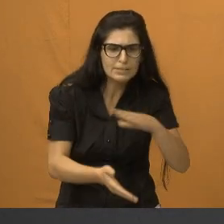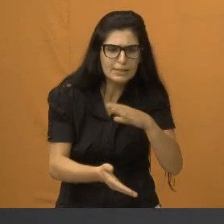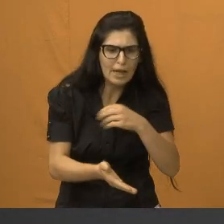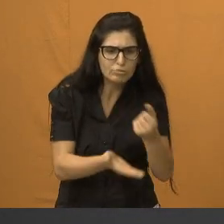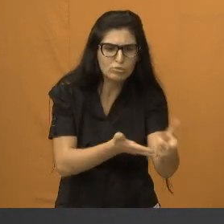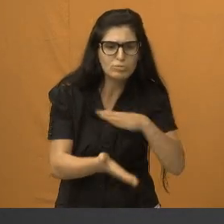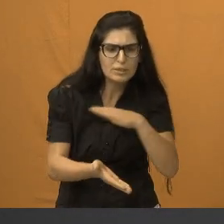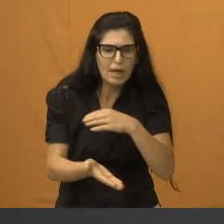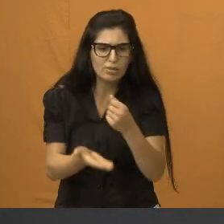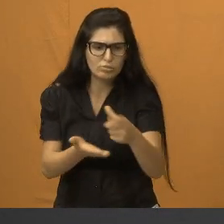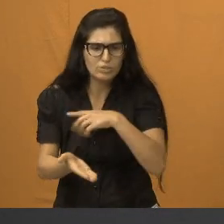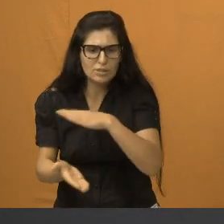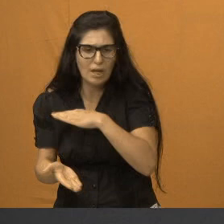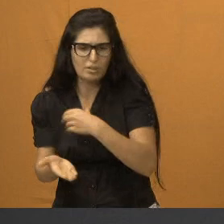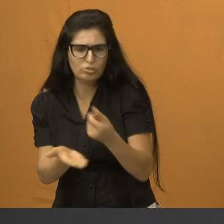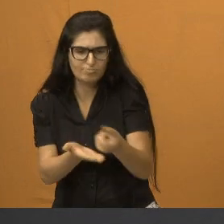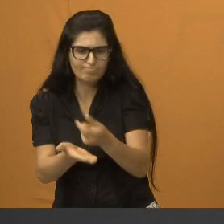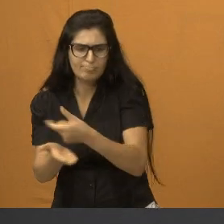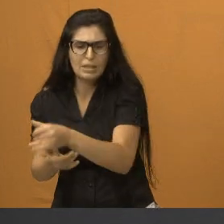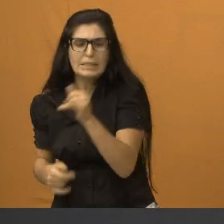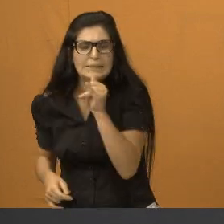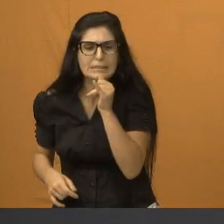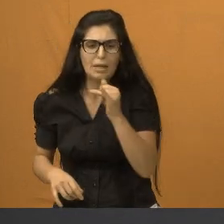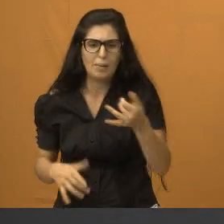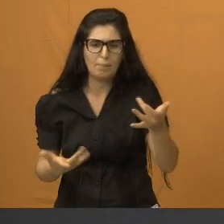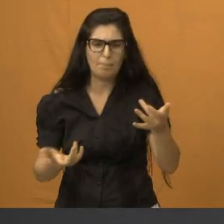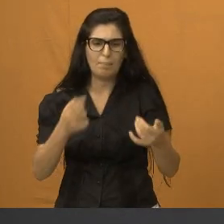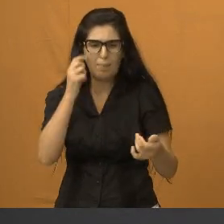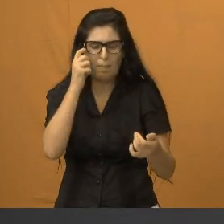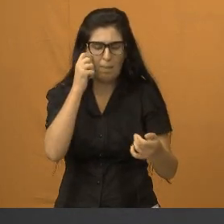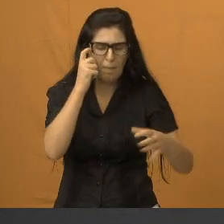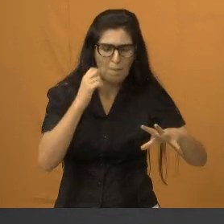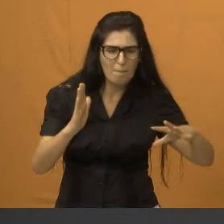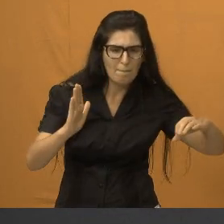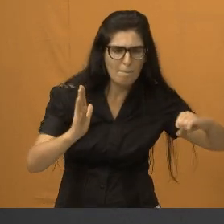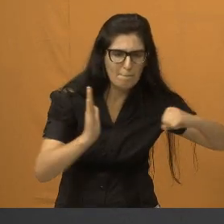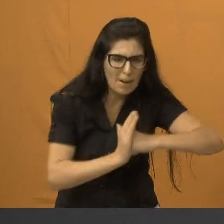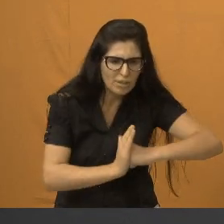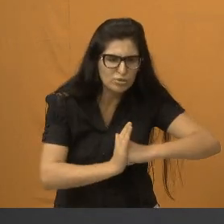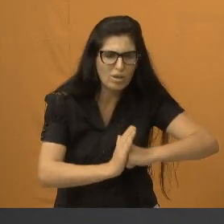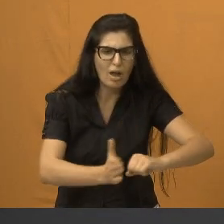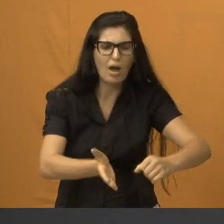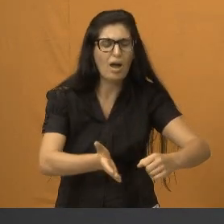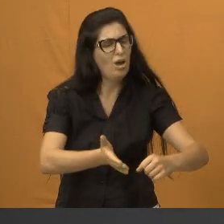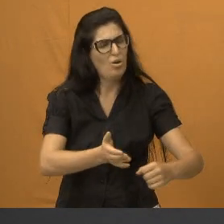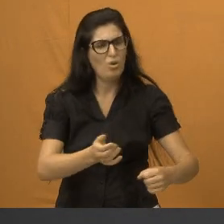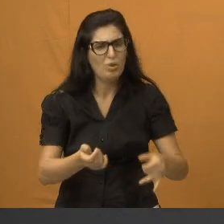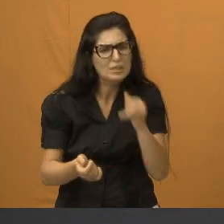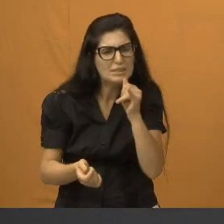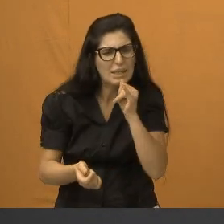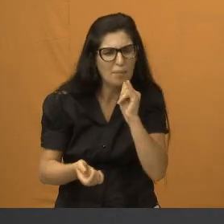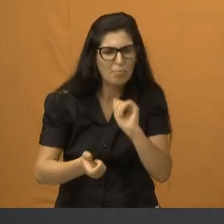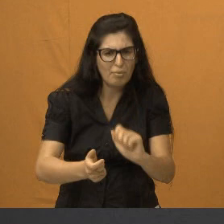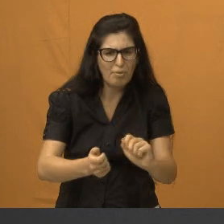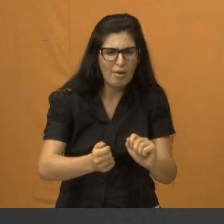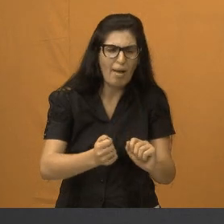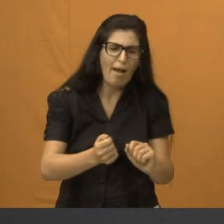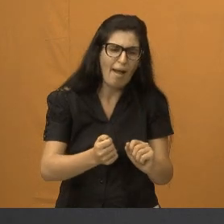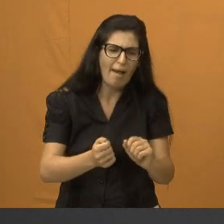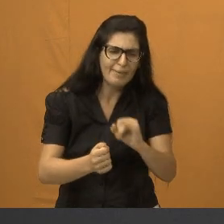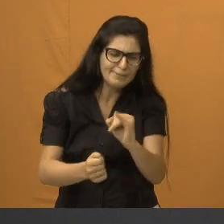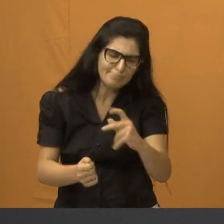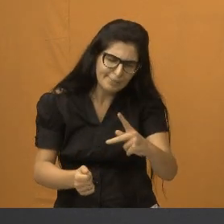exemplo, baixa o carro, ele devolve o IPVA.